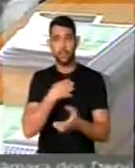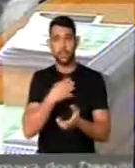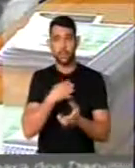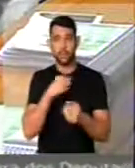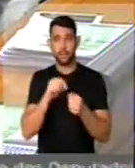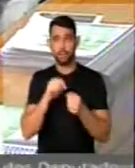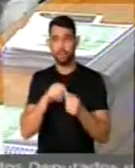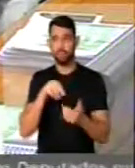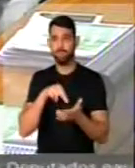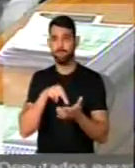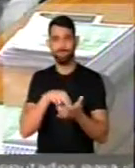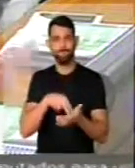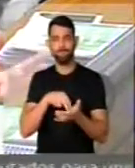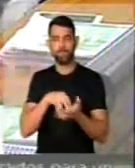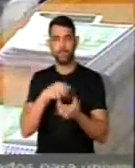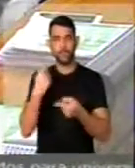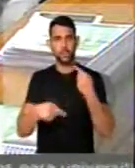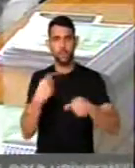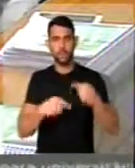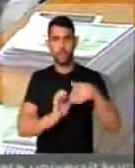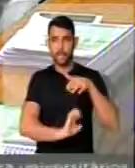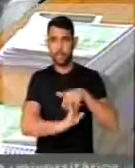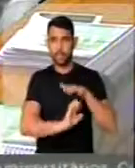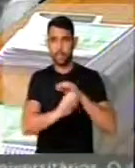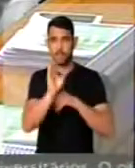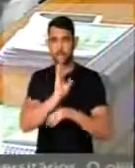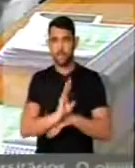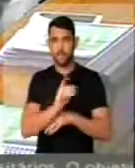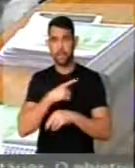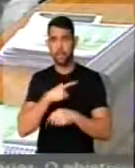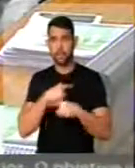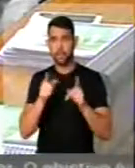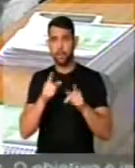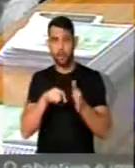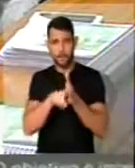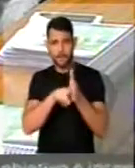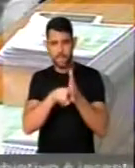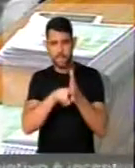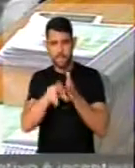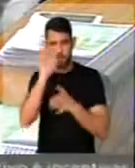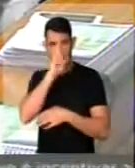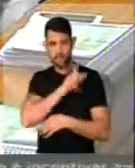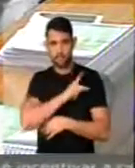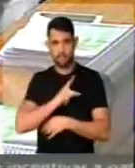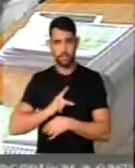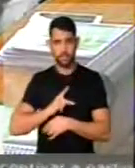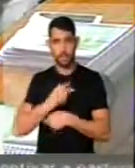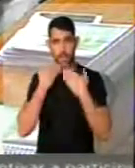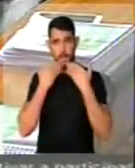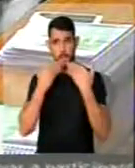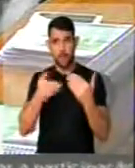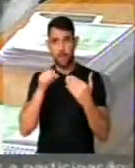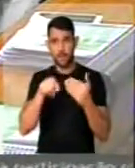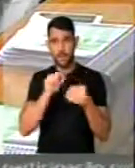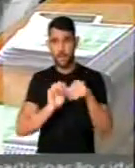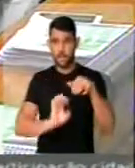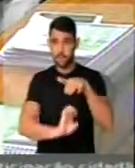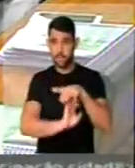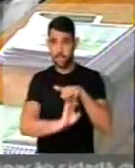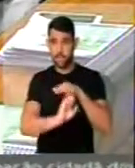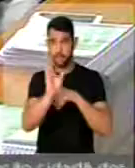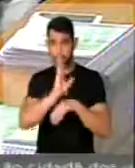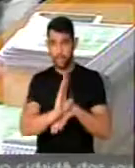de insustentabilidade das empresas brasileiras. Existe uma pesquisa, senhor presidente, que mostra que as